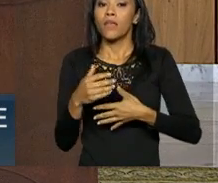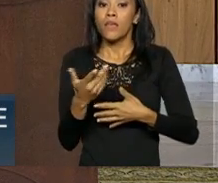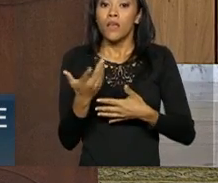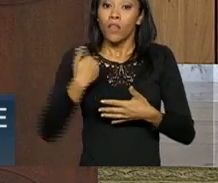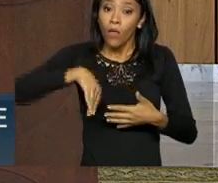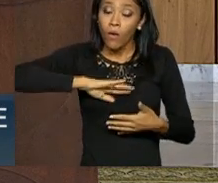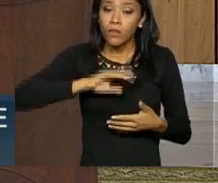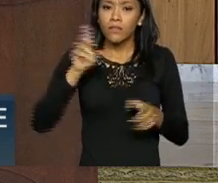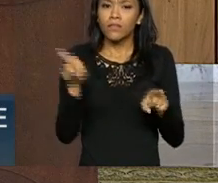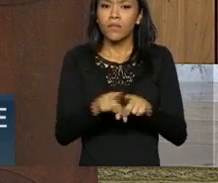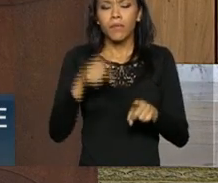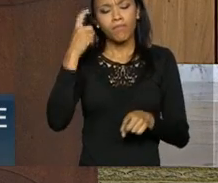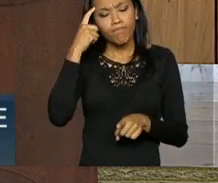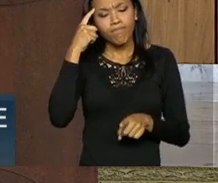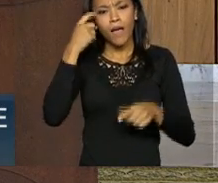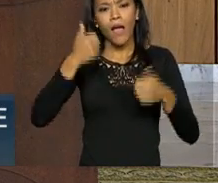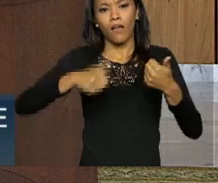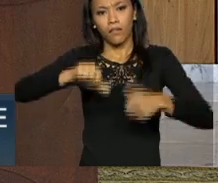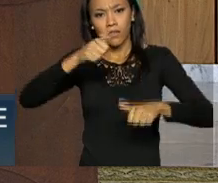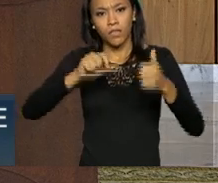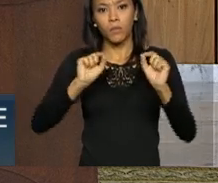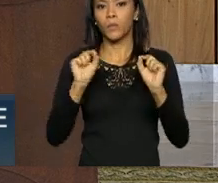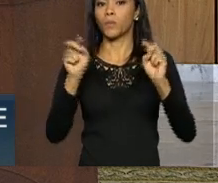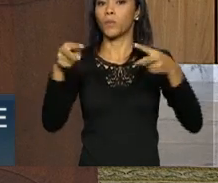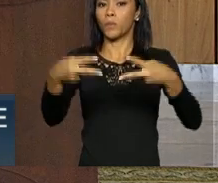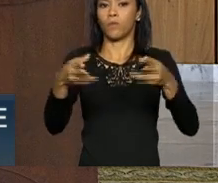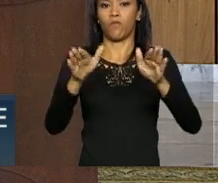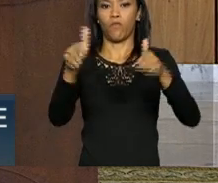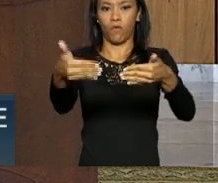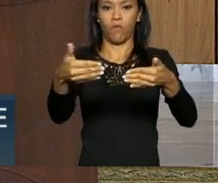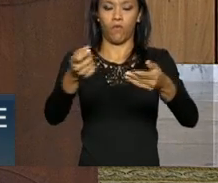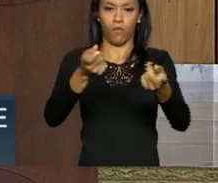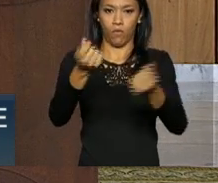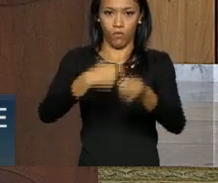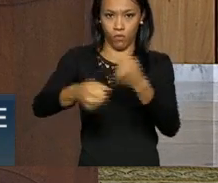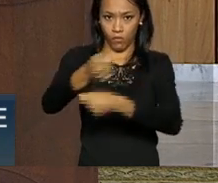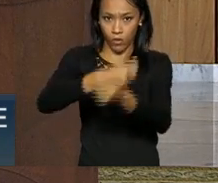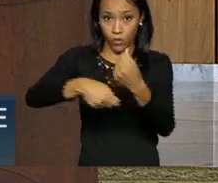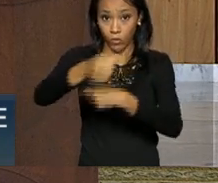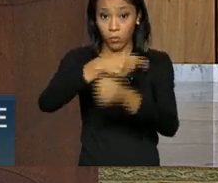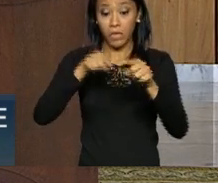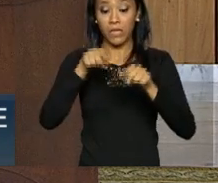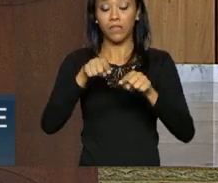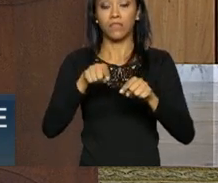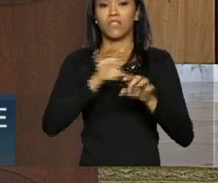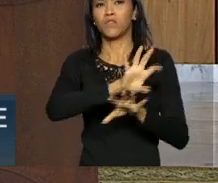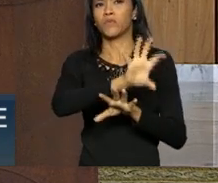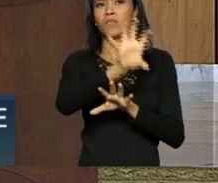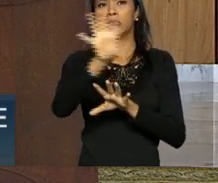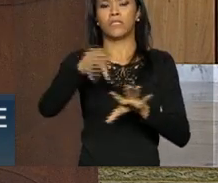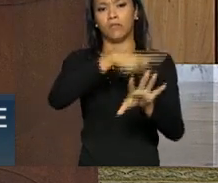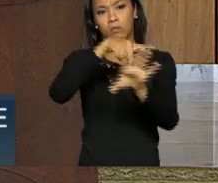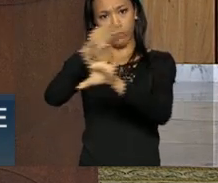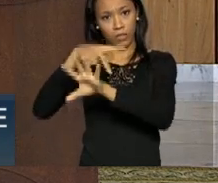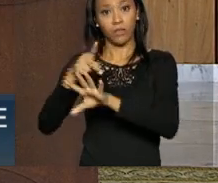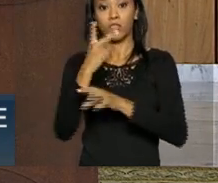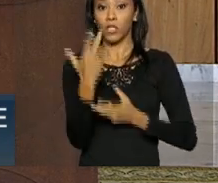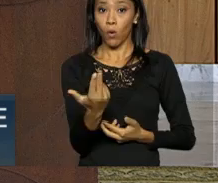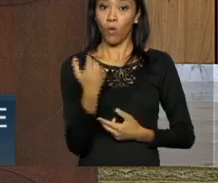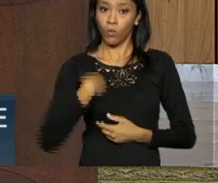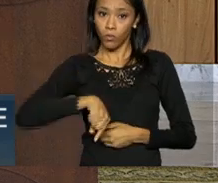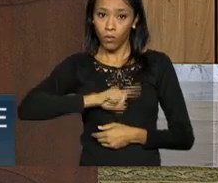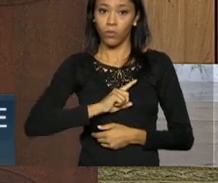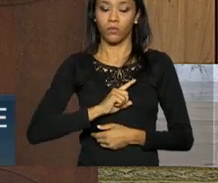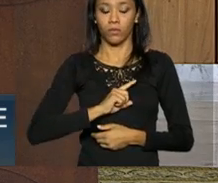Analisamos, ademais, a conjuntura econômica internacional e seu impacto sobre países como os nossos,